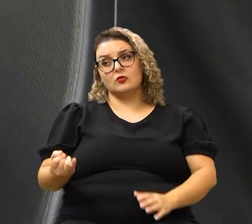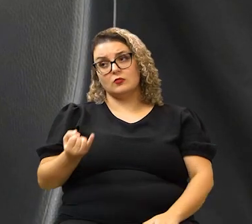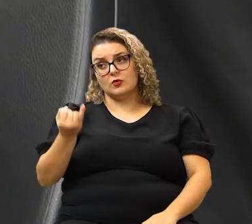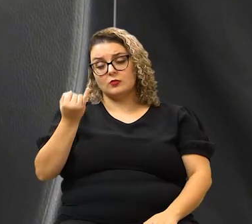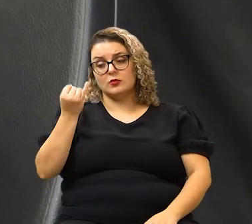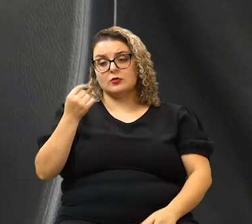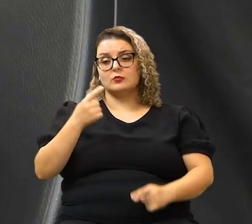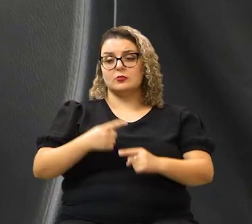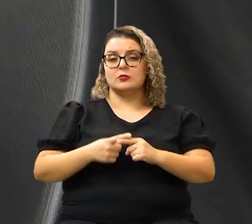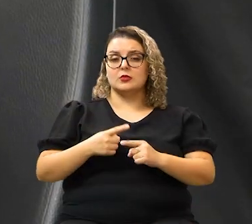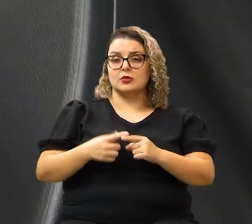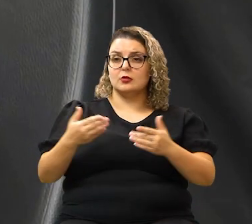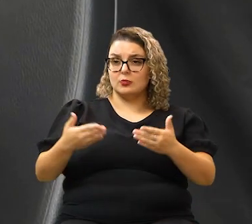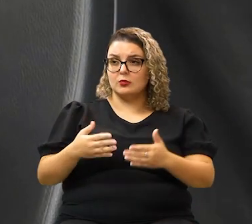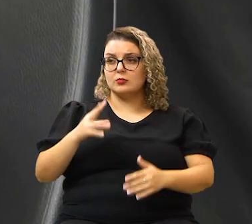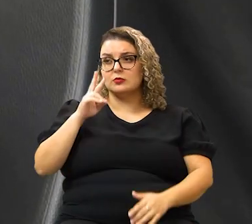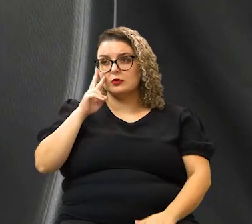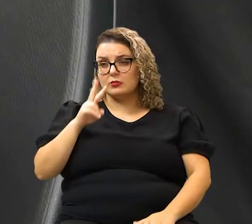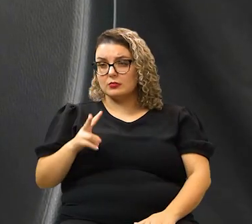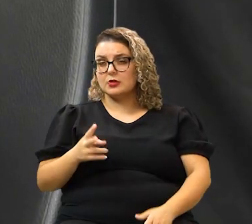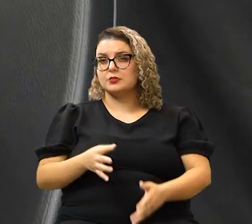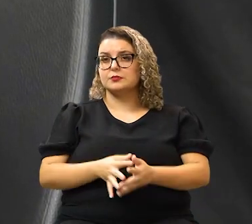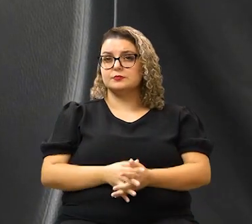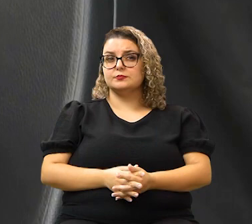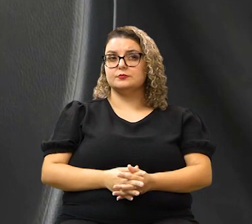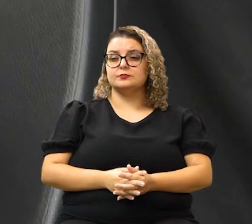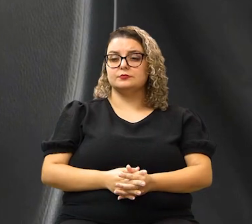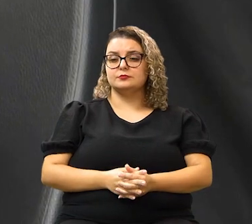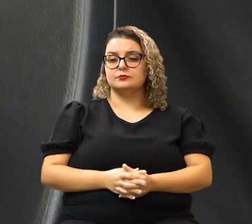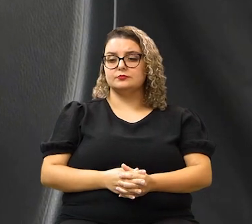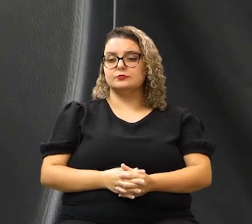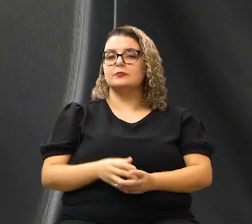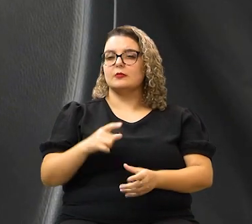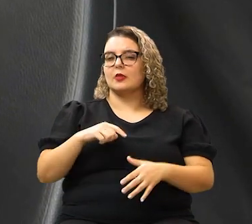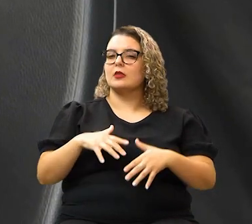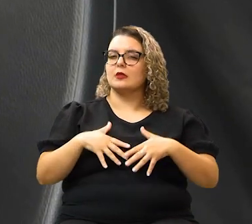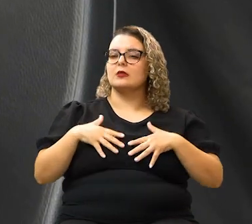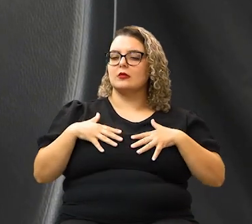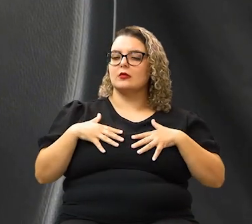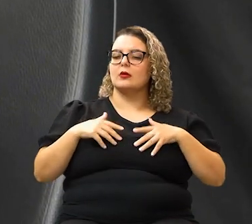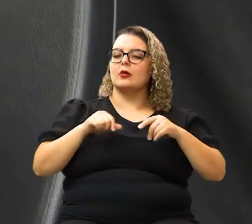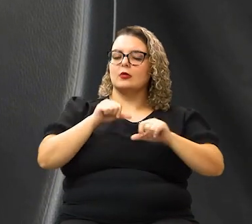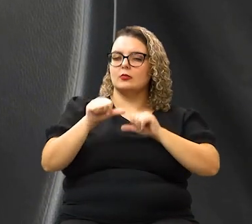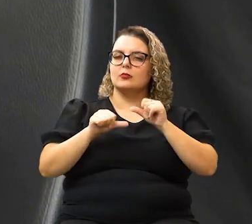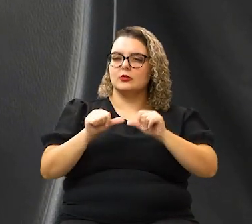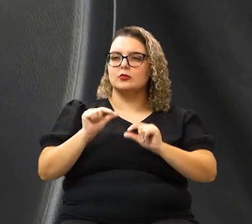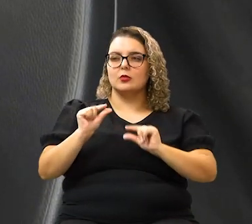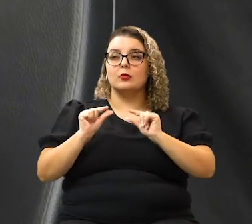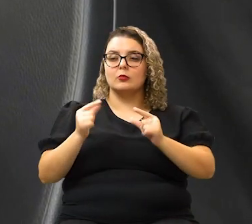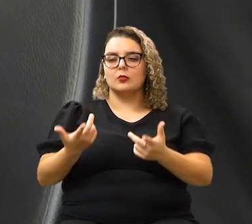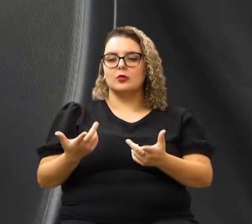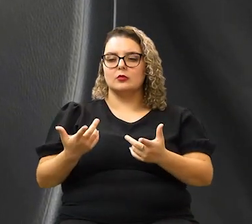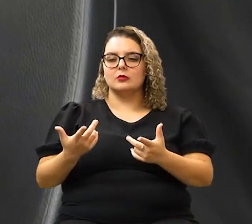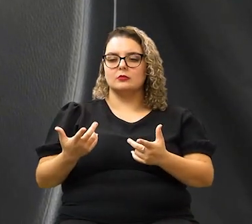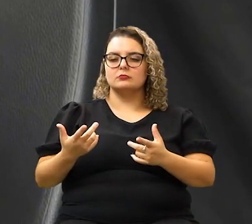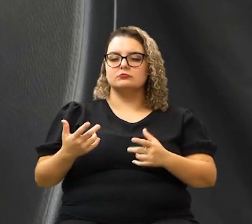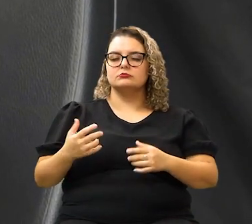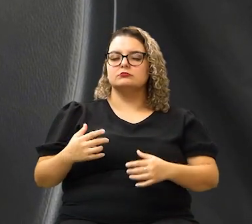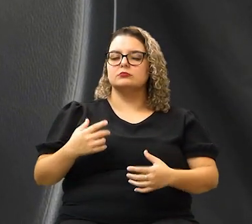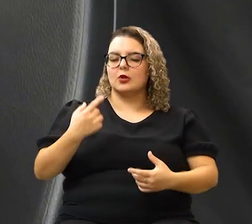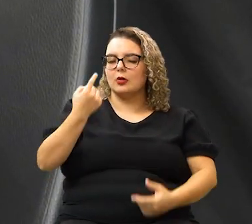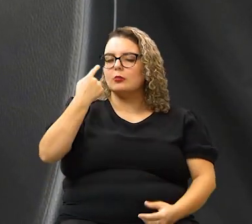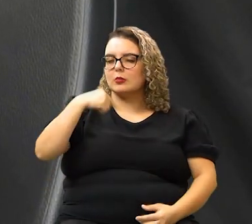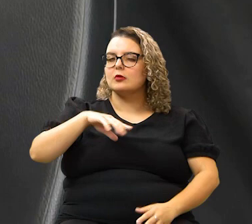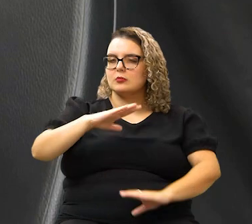eu tenho orgulho disso. Eu acho que mudou um pouco a cara, sabe, da Câmara Municipal. Sim. Eu acho que eu fui pioneira